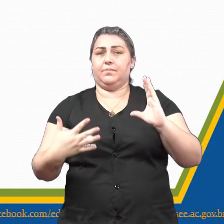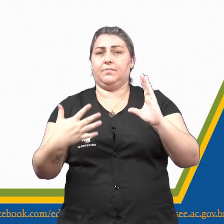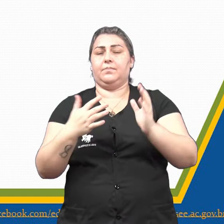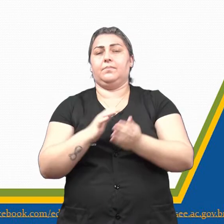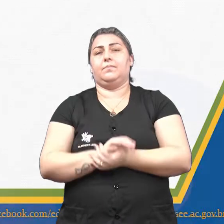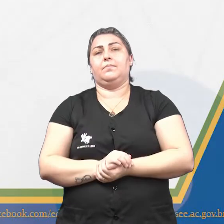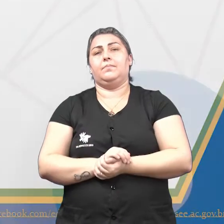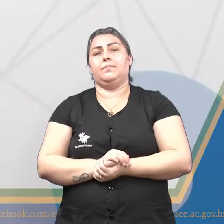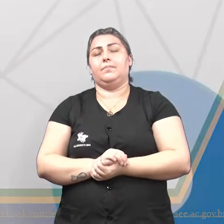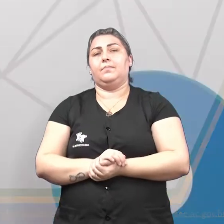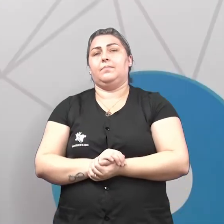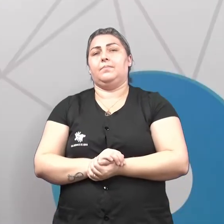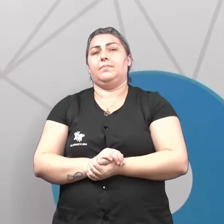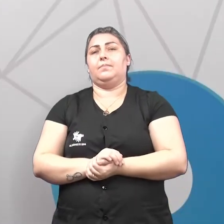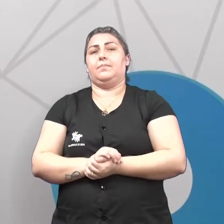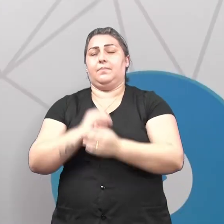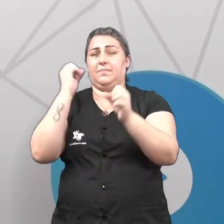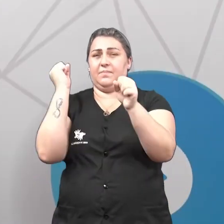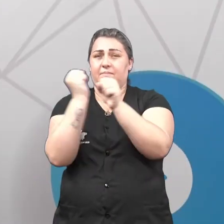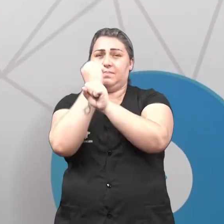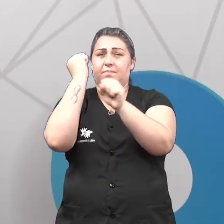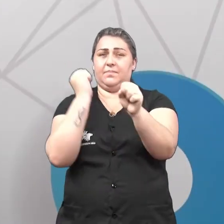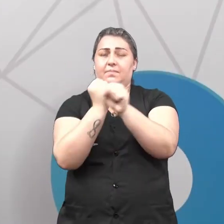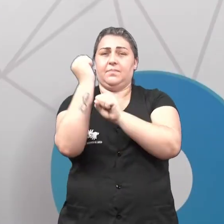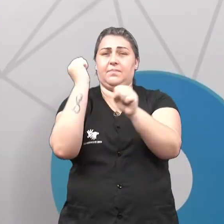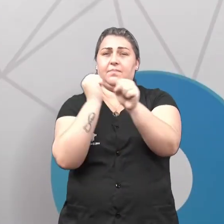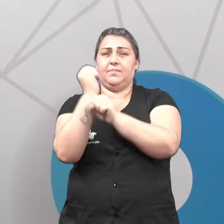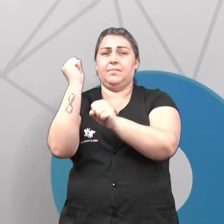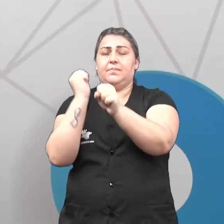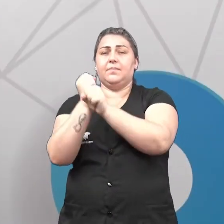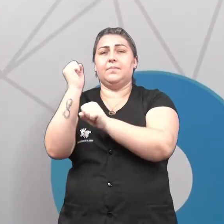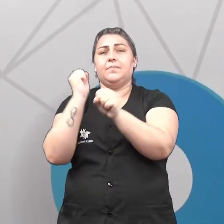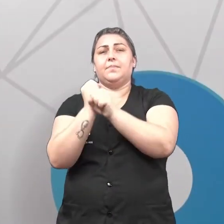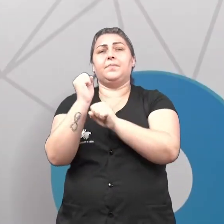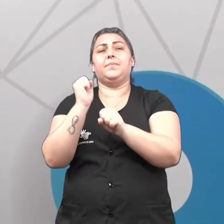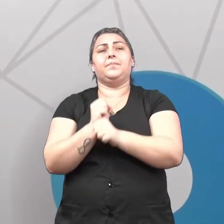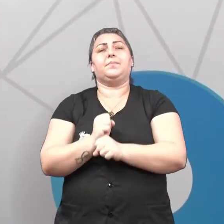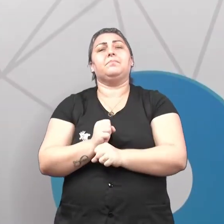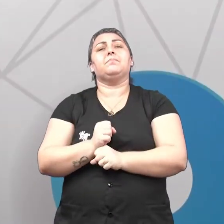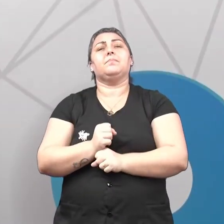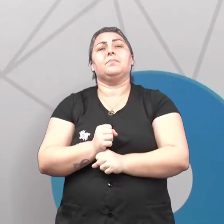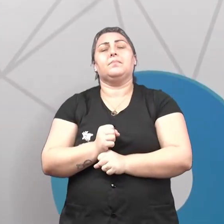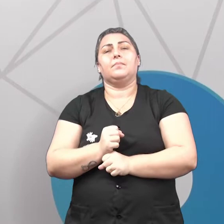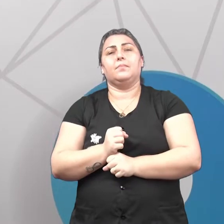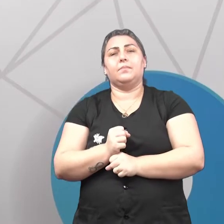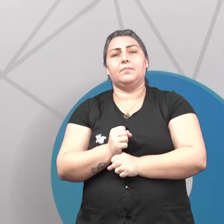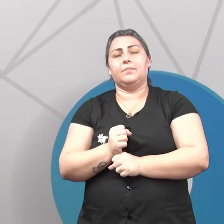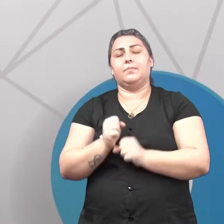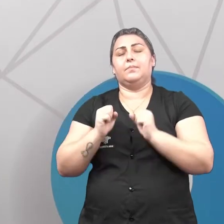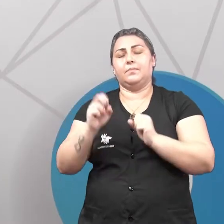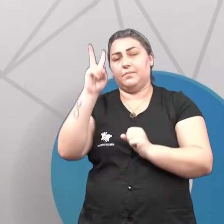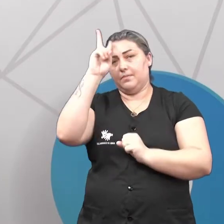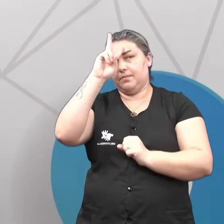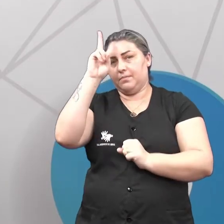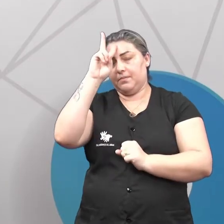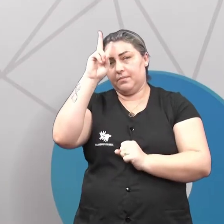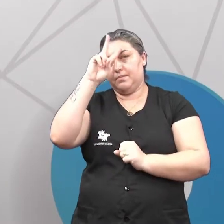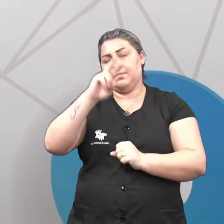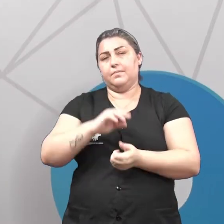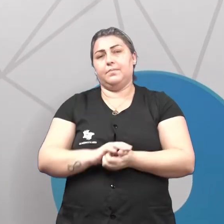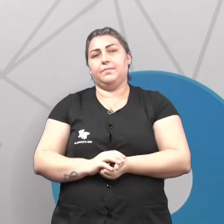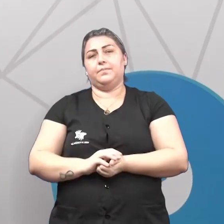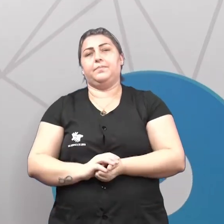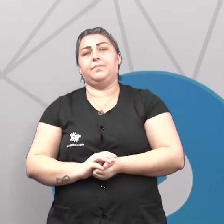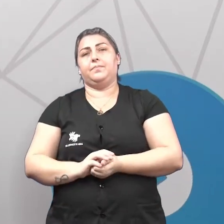né, das construções, ele investe muito nisso. Uma coisa bem interessante que podemos lembrar também, a questão, né,